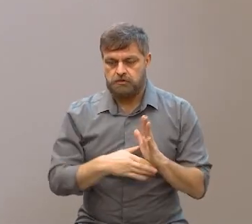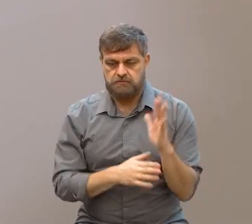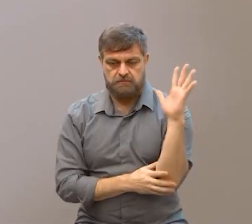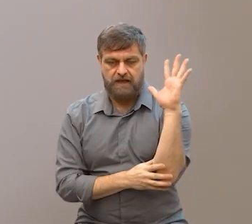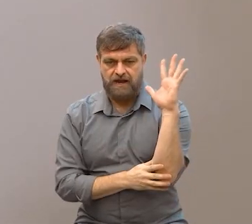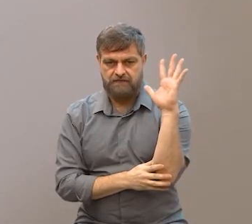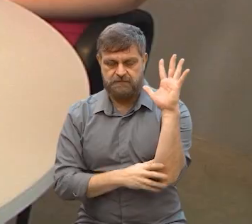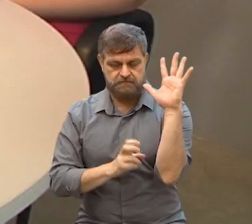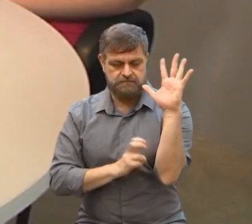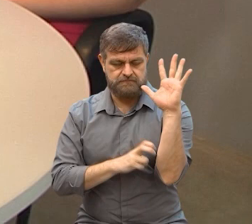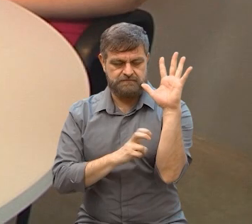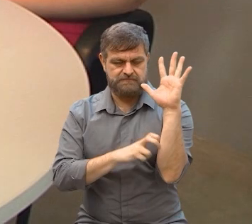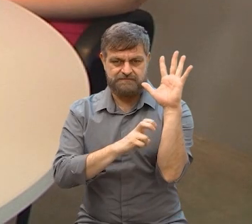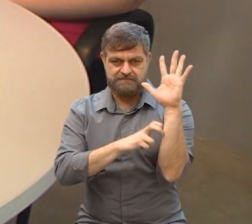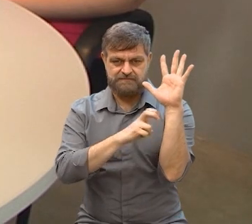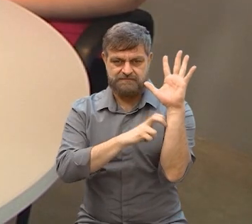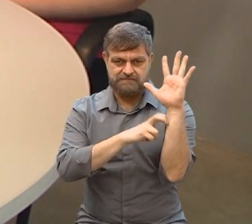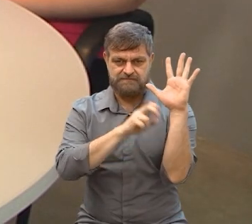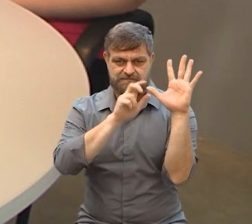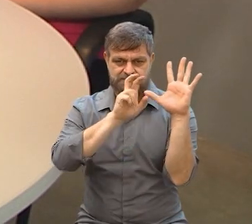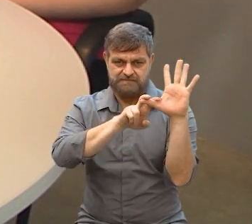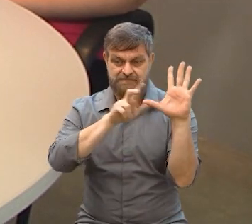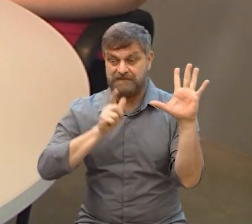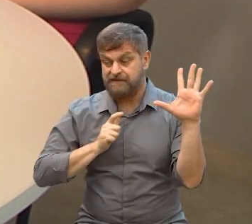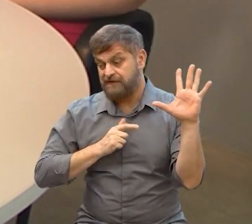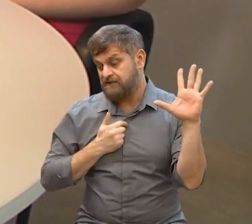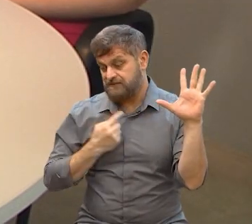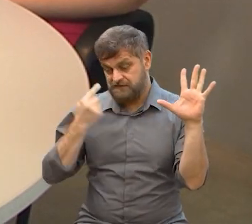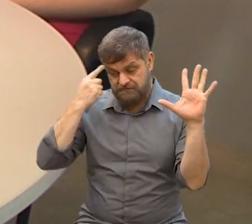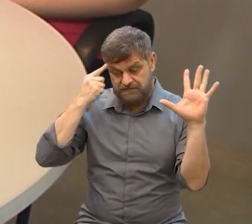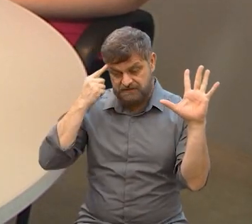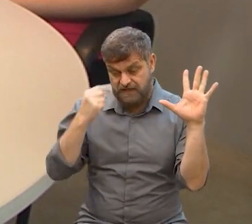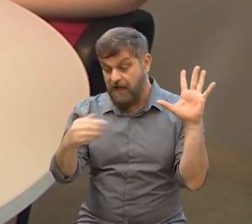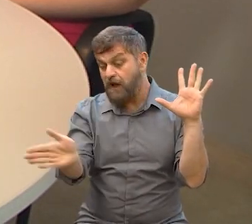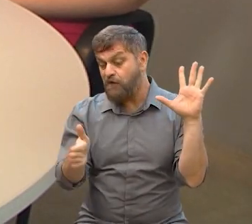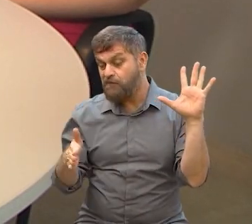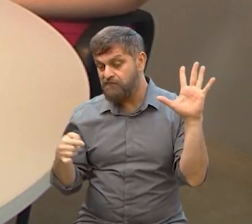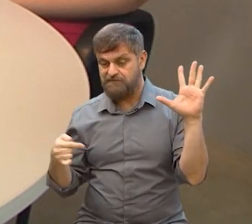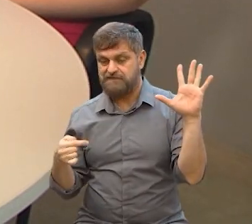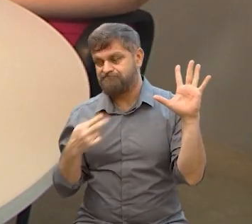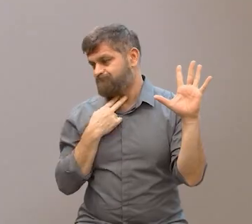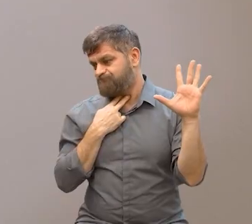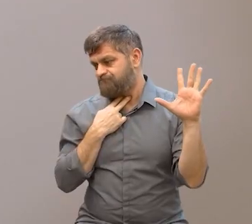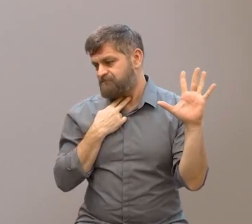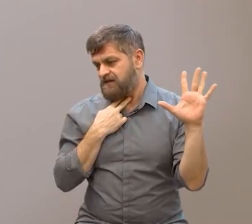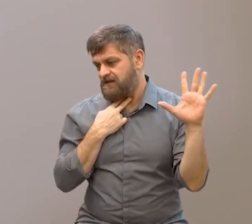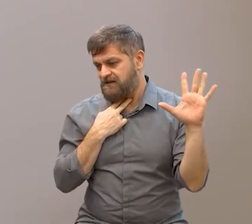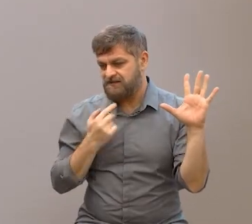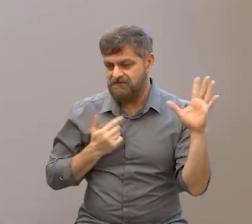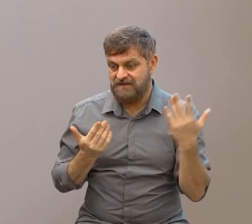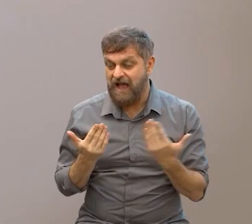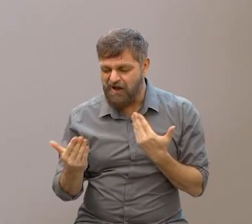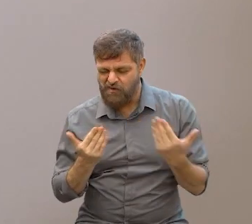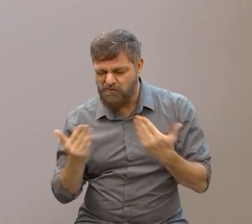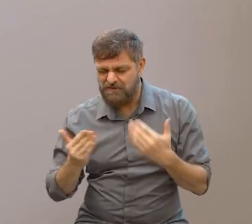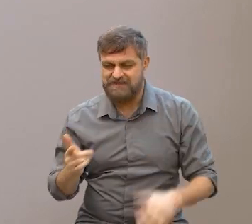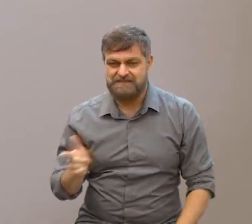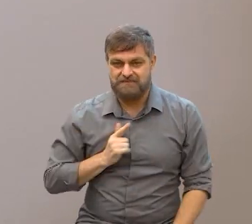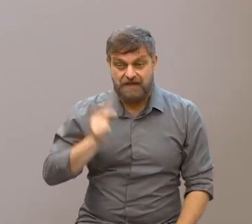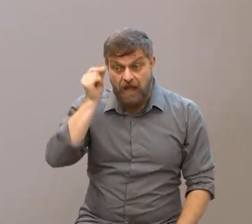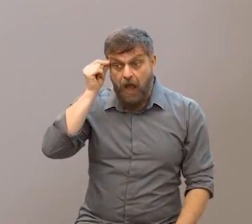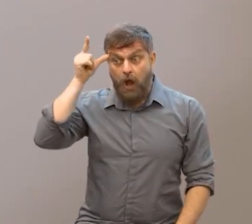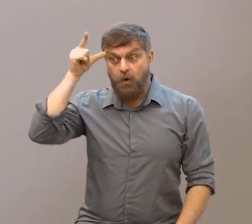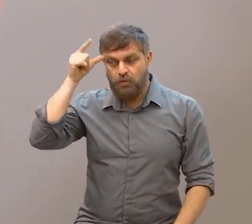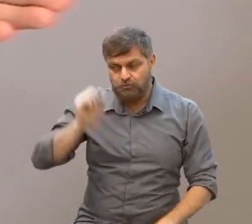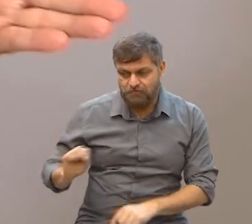tem uma tirinha, né? Tem um elefante, um peixe. Quer dizer, você padronizou. Então, a ideia é o seguinte, tem que valorizar as culturas.